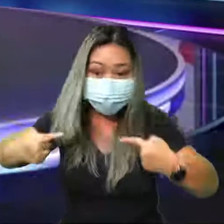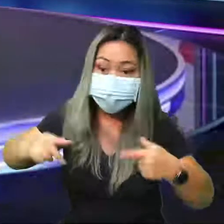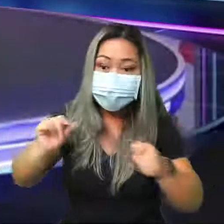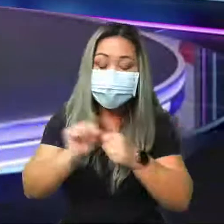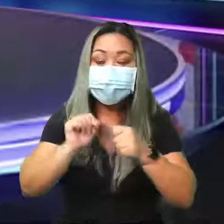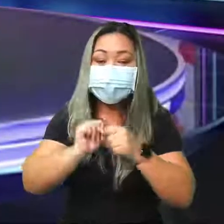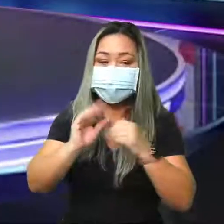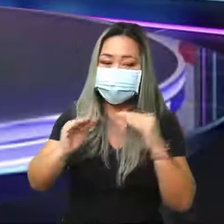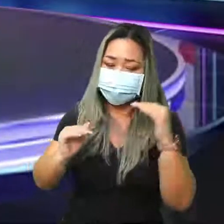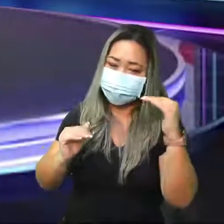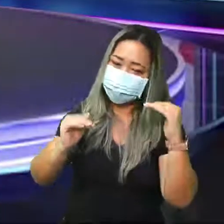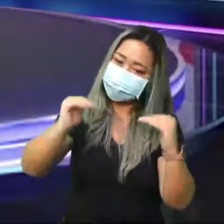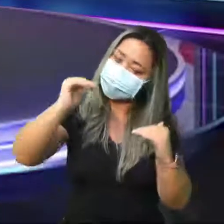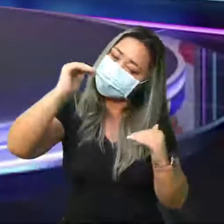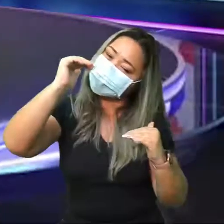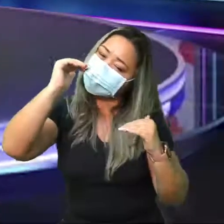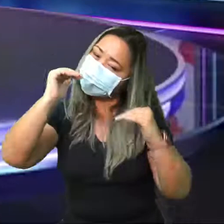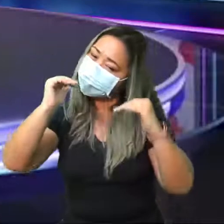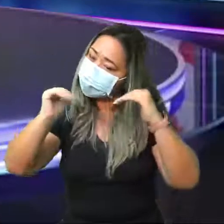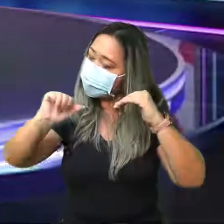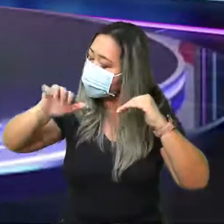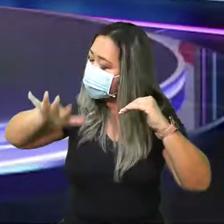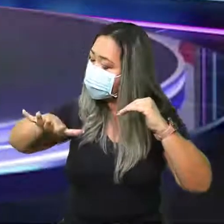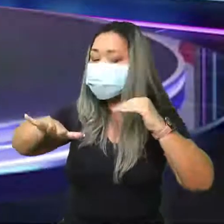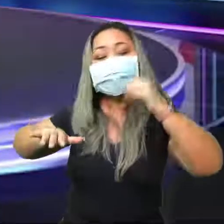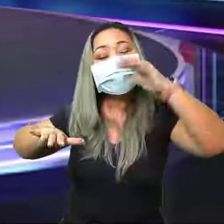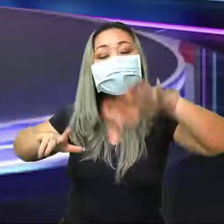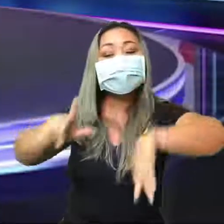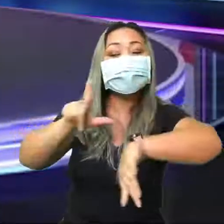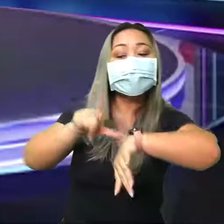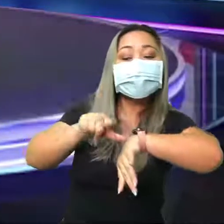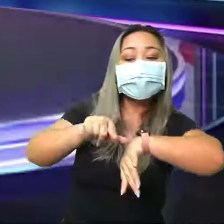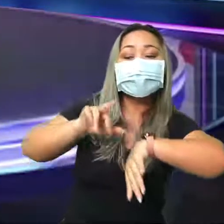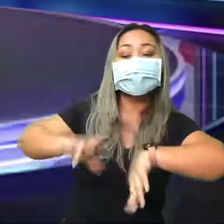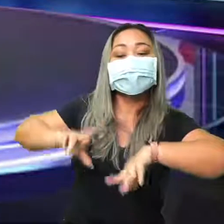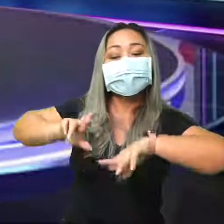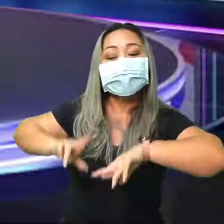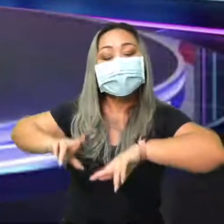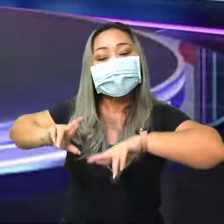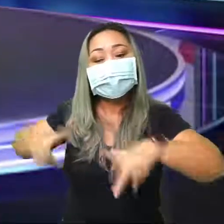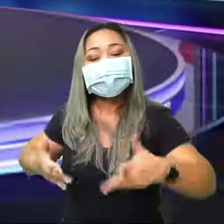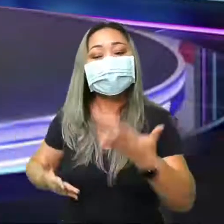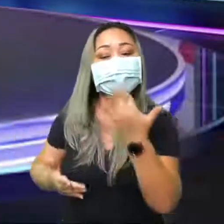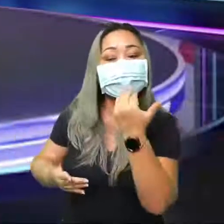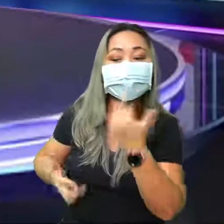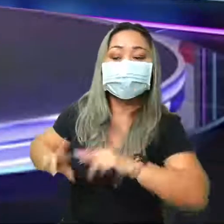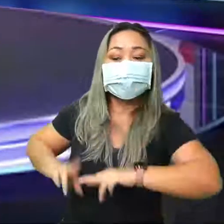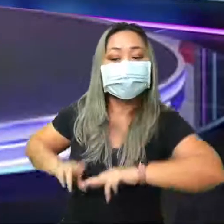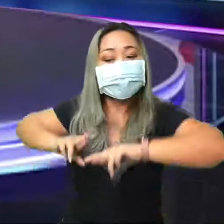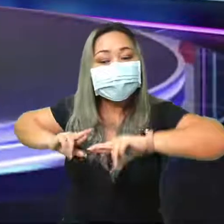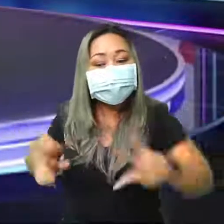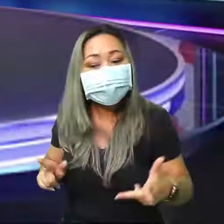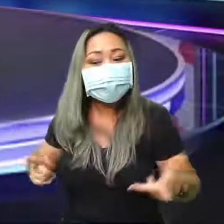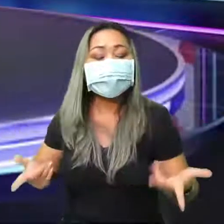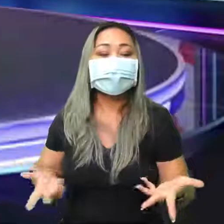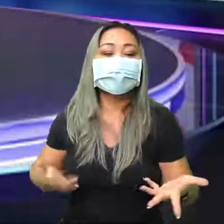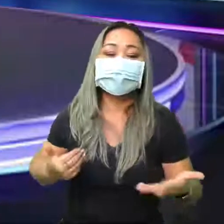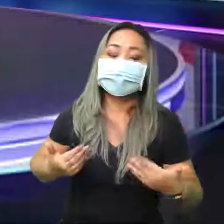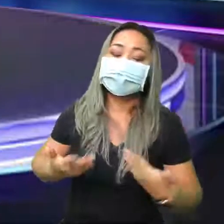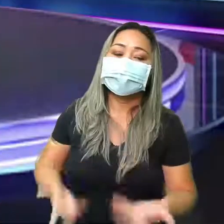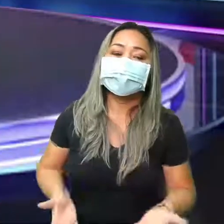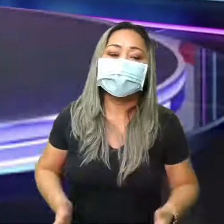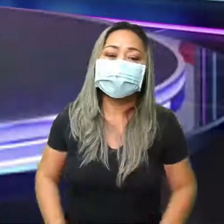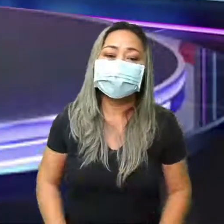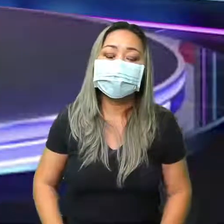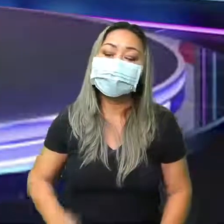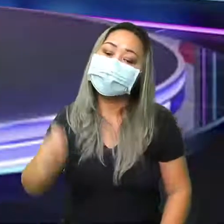que ter níveis ecológicos distintos, em horários distintos, alimentação distintas, né, ou mais distantes